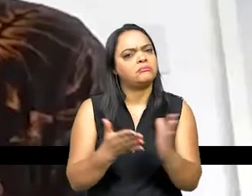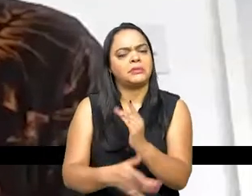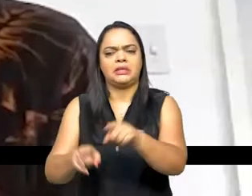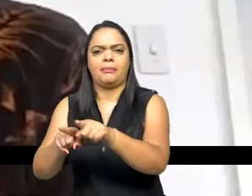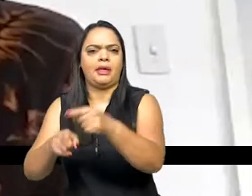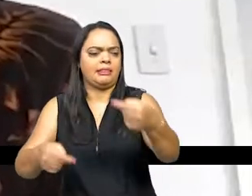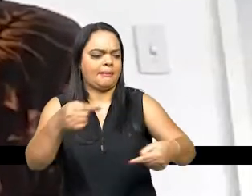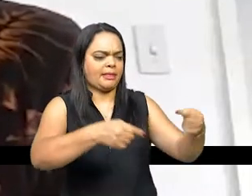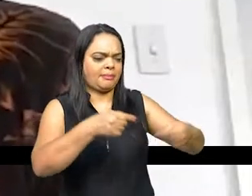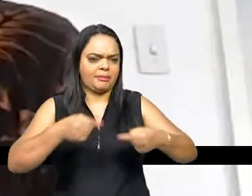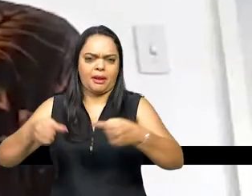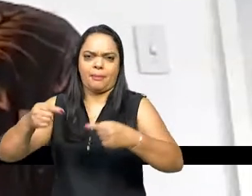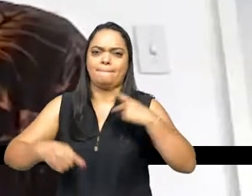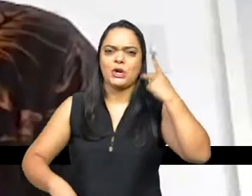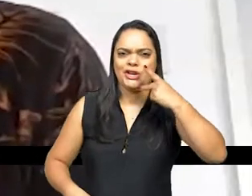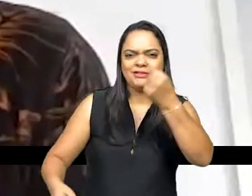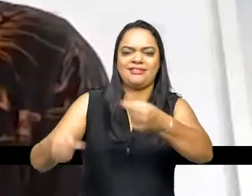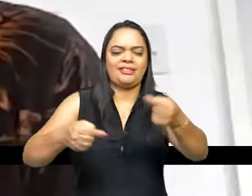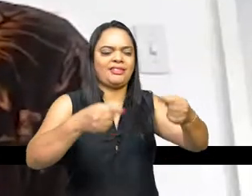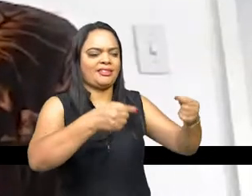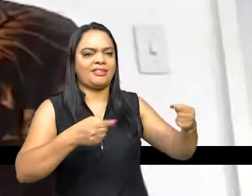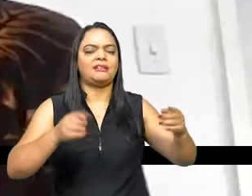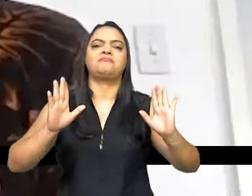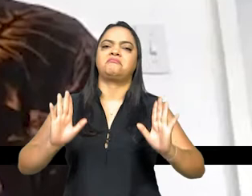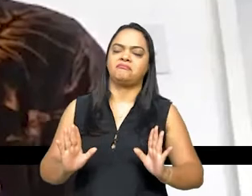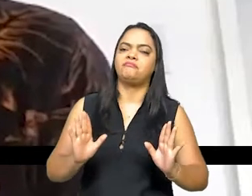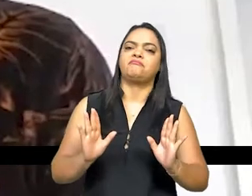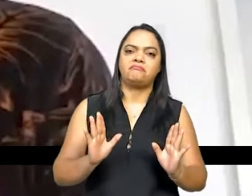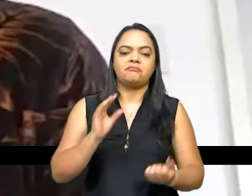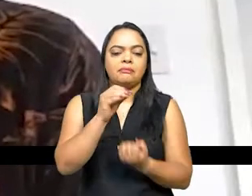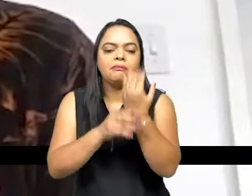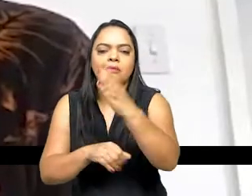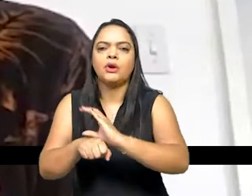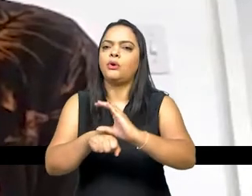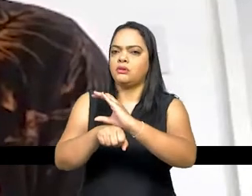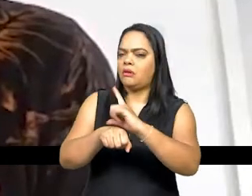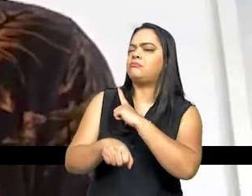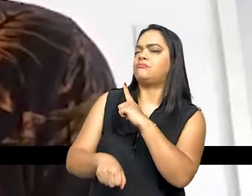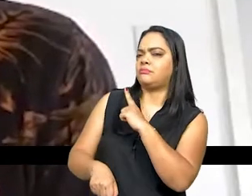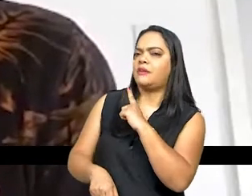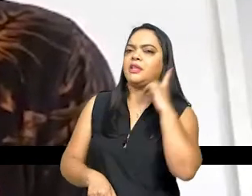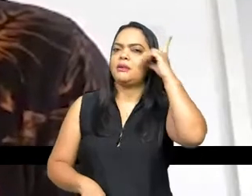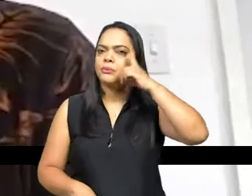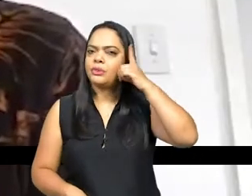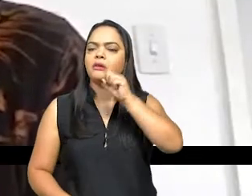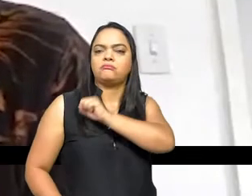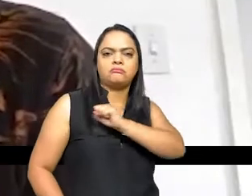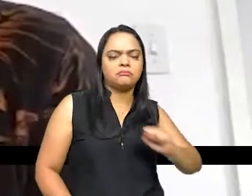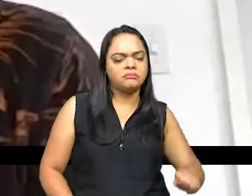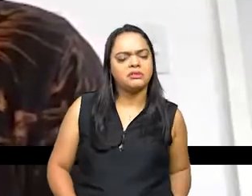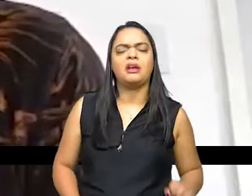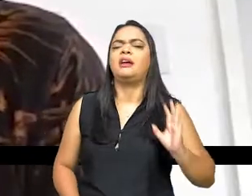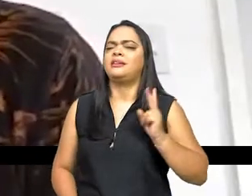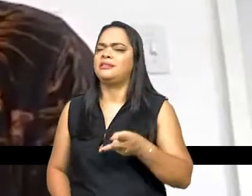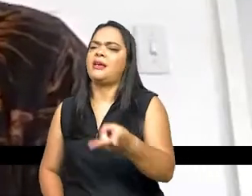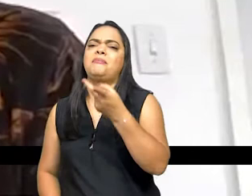nos debates dos parlamentares do período aí da elaboração da Constituição, né? Os deputados, os senadores, volta e meia